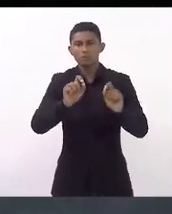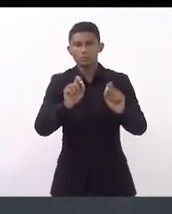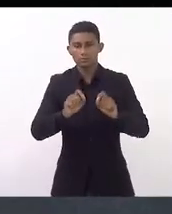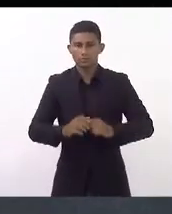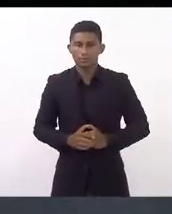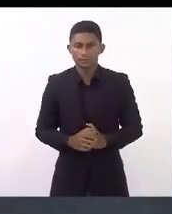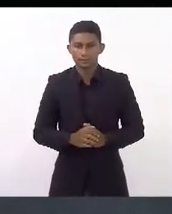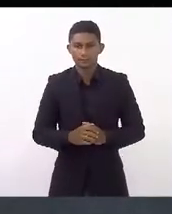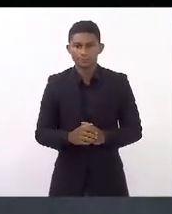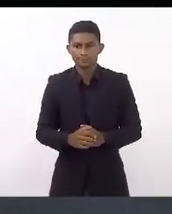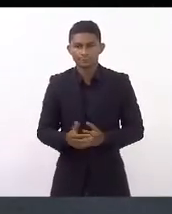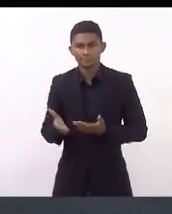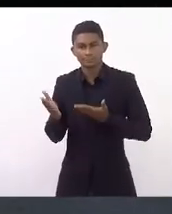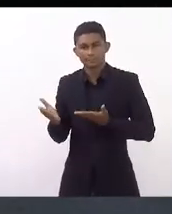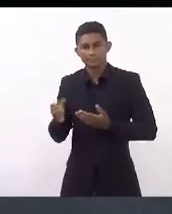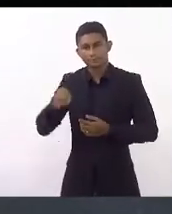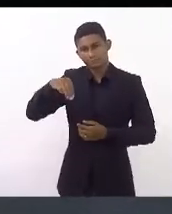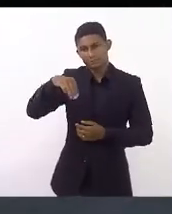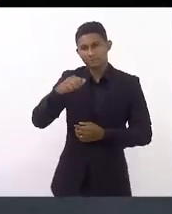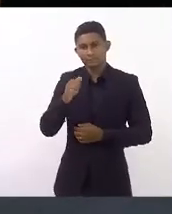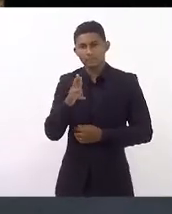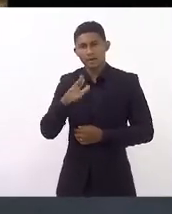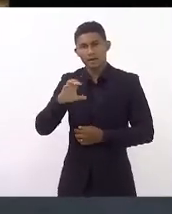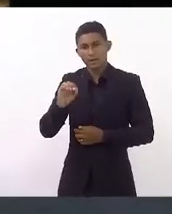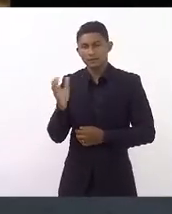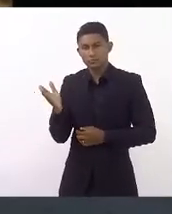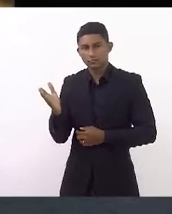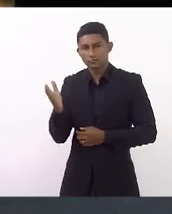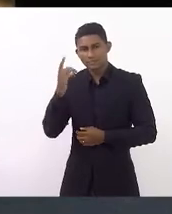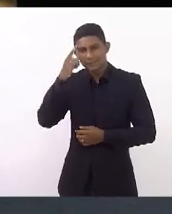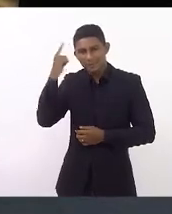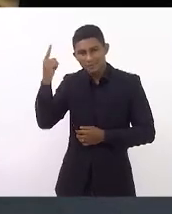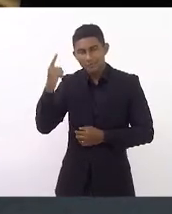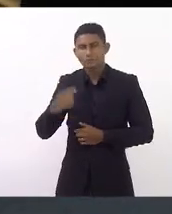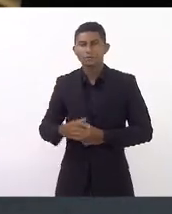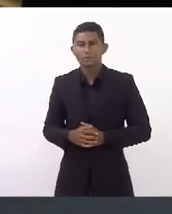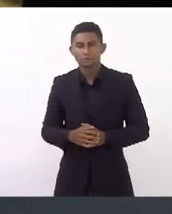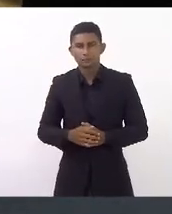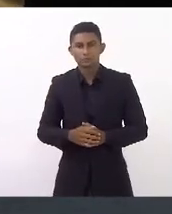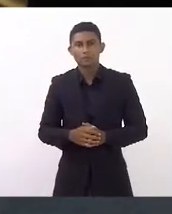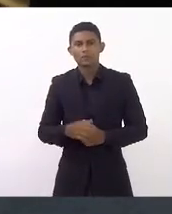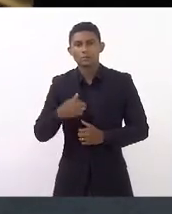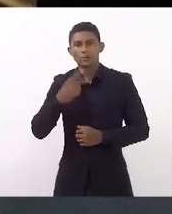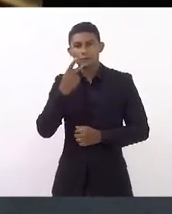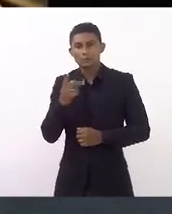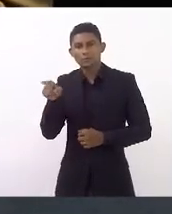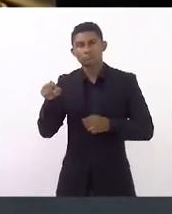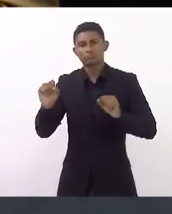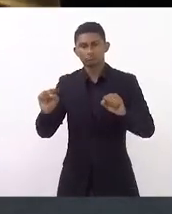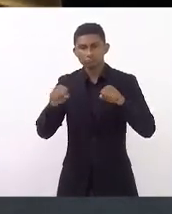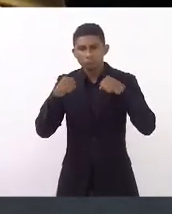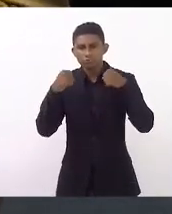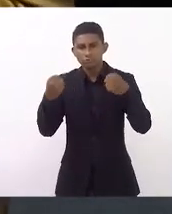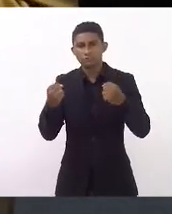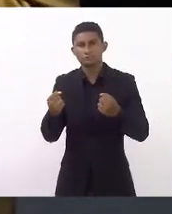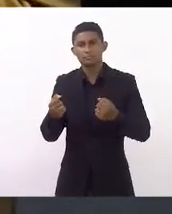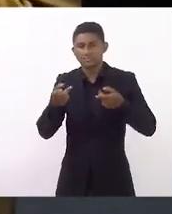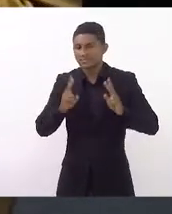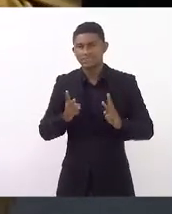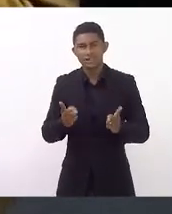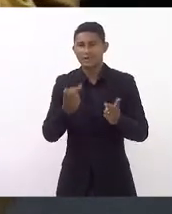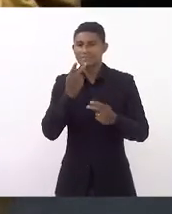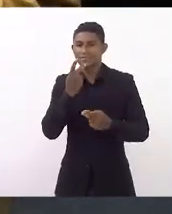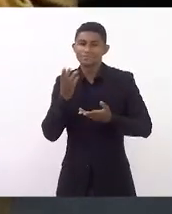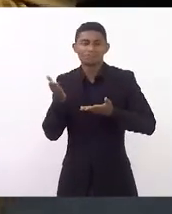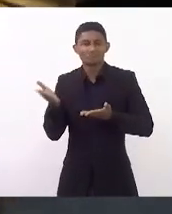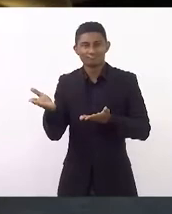Seguinte, deputado Márcio Pacheco, como de hábito, reconheço seus méritos. Está virando uma rotina.